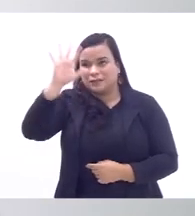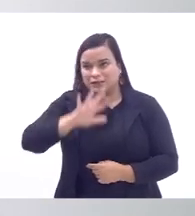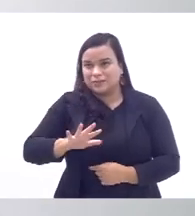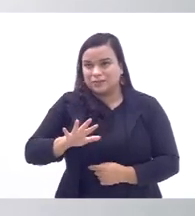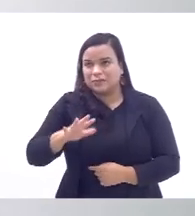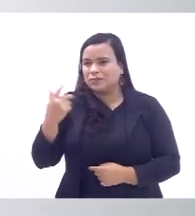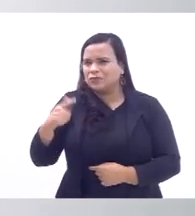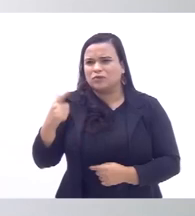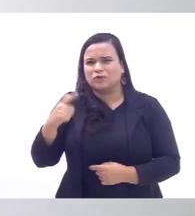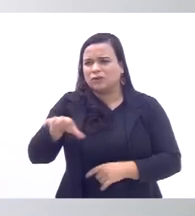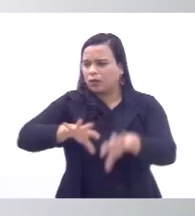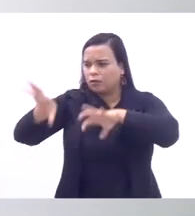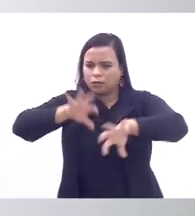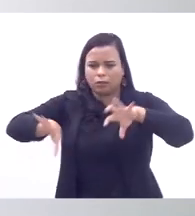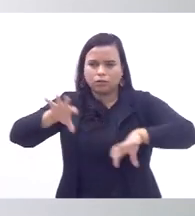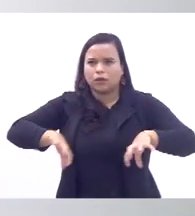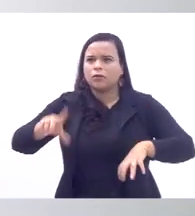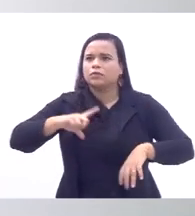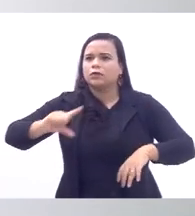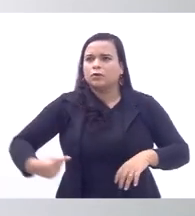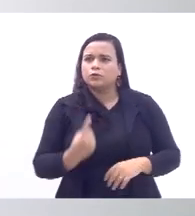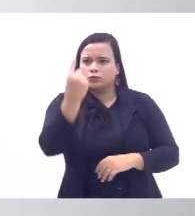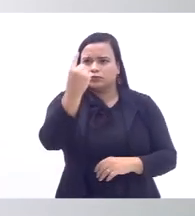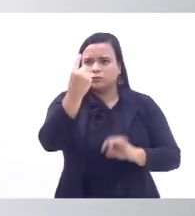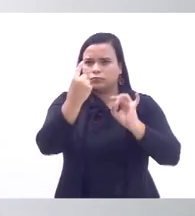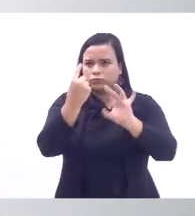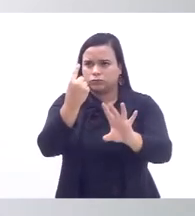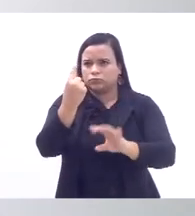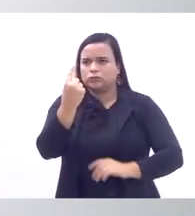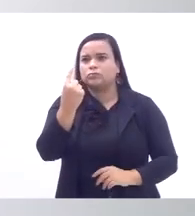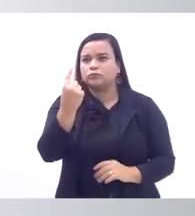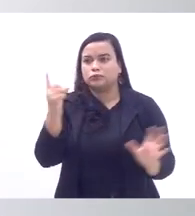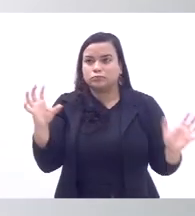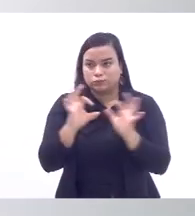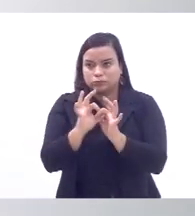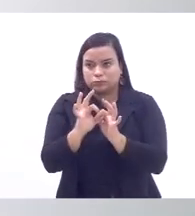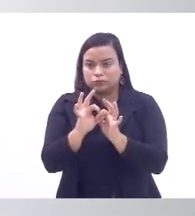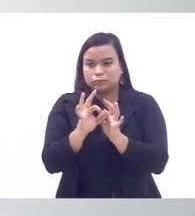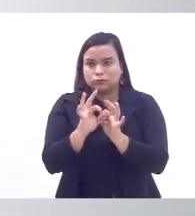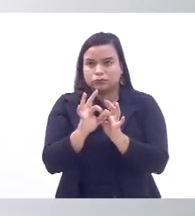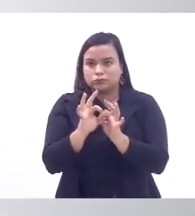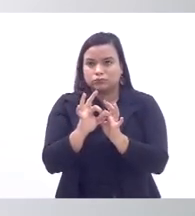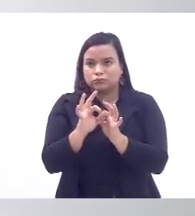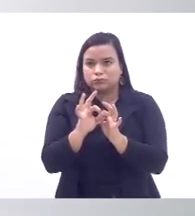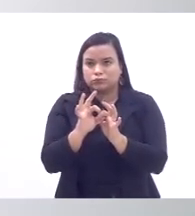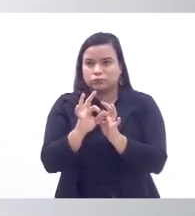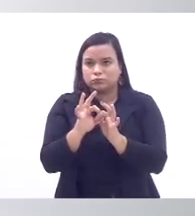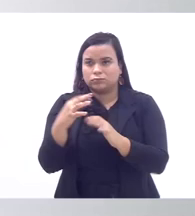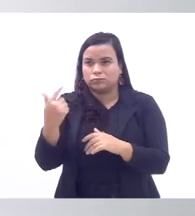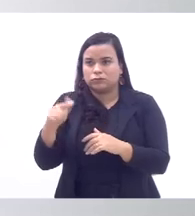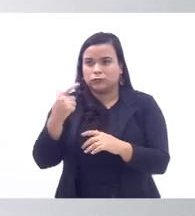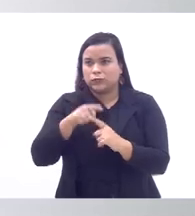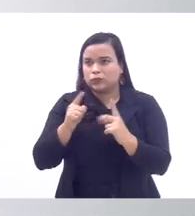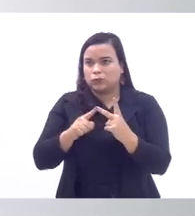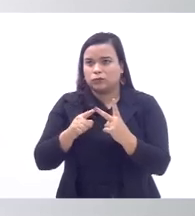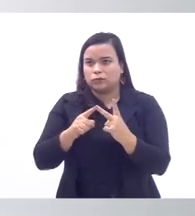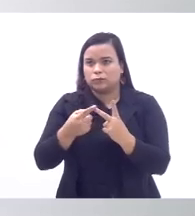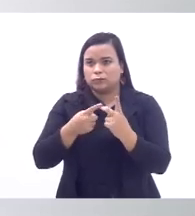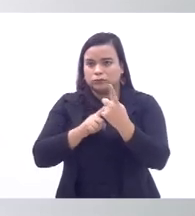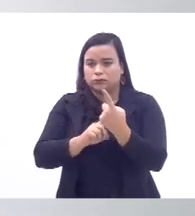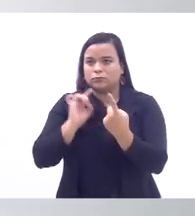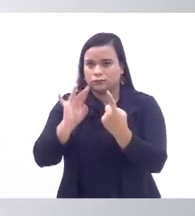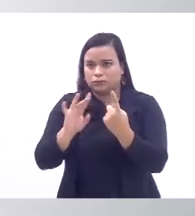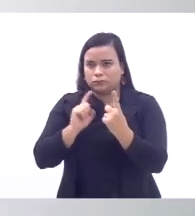disso. Ifá Kalowa. Só tem um Ifá. Ifá o primeiro. Ifá não tem dois Ifás. Bioneca